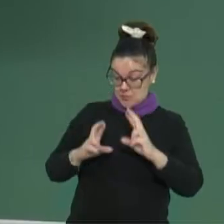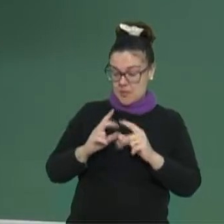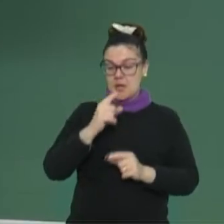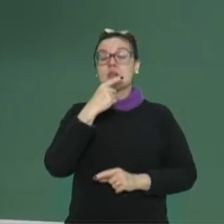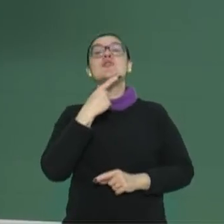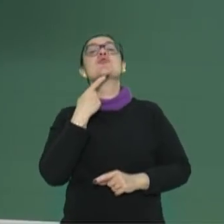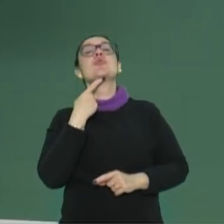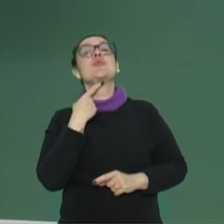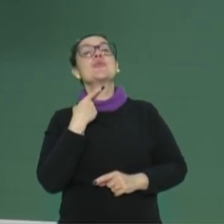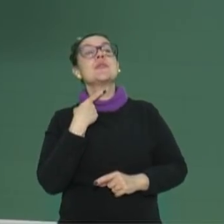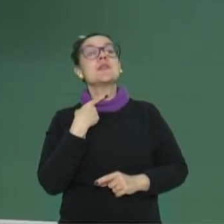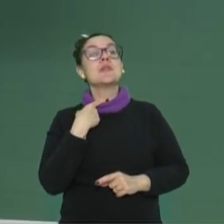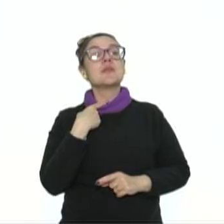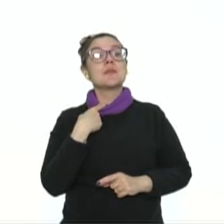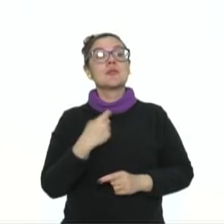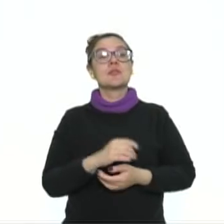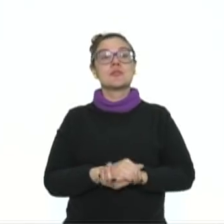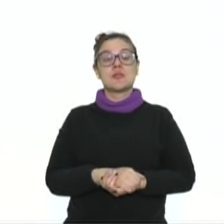respeito o desejo